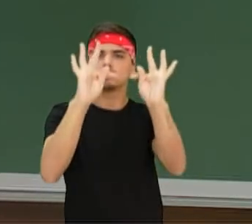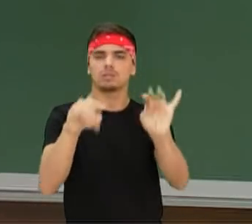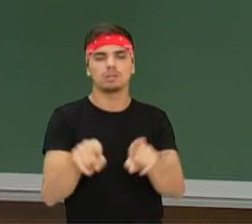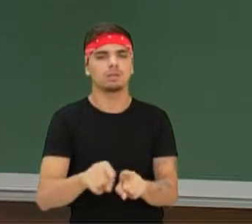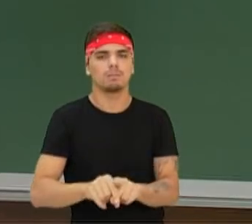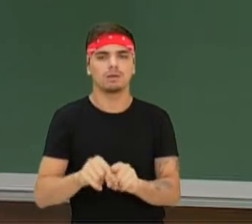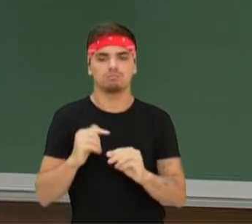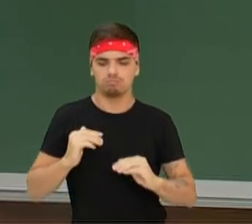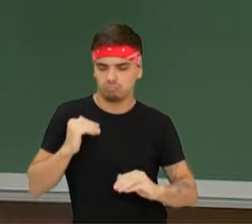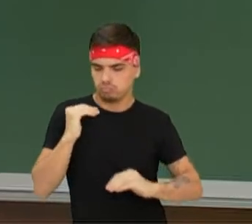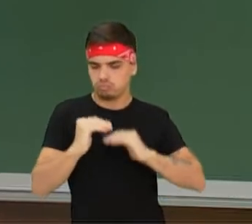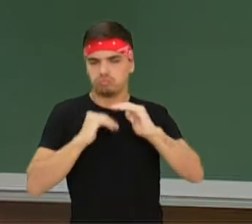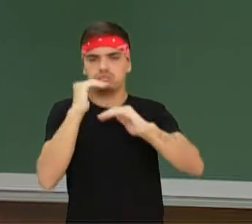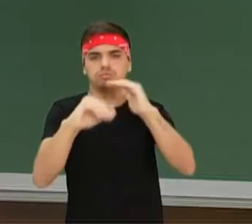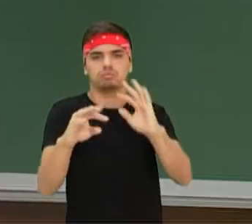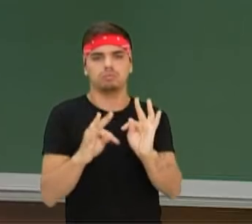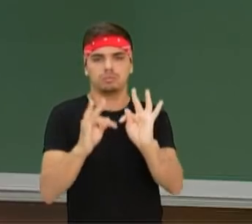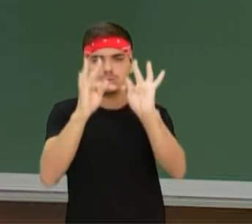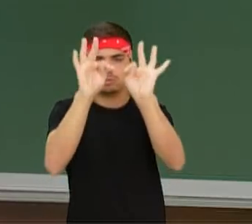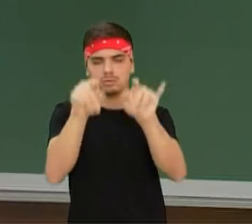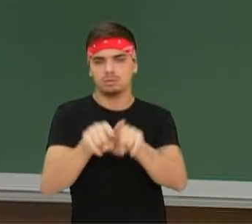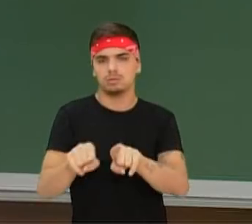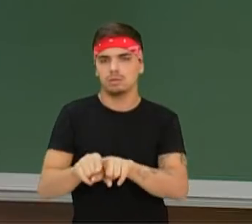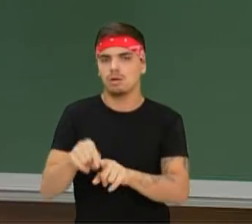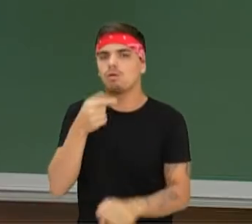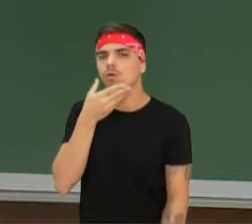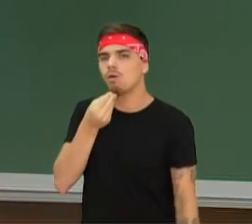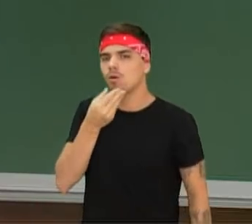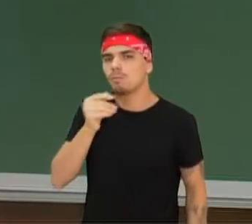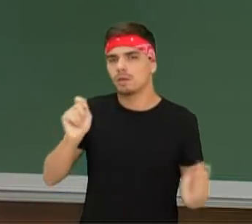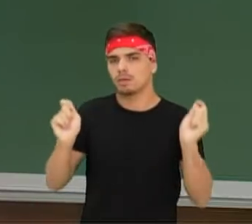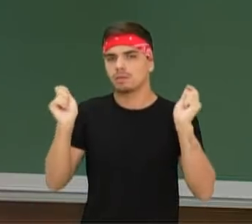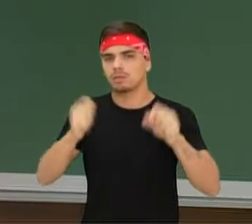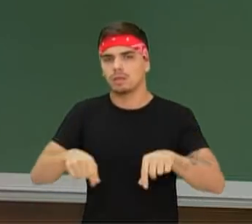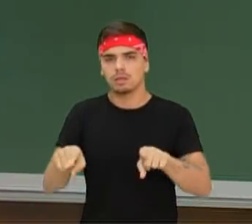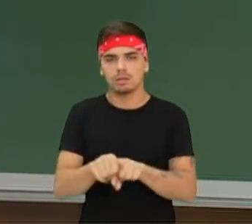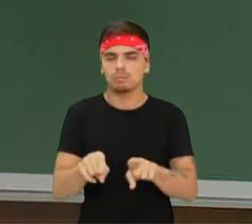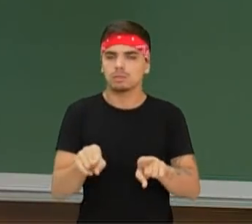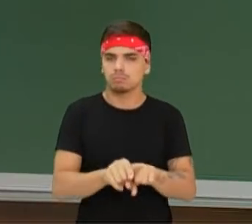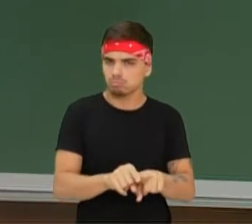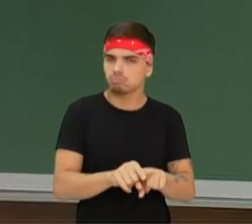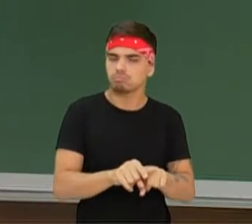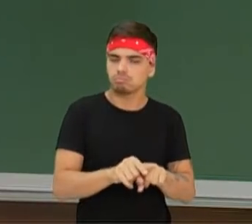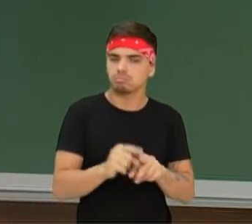do desenvolvimento tecnológico. O homem consegue aí, né,